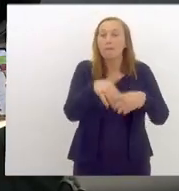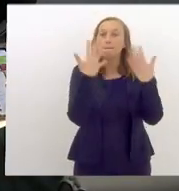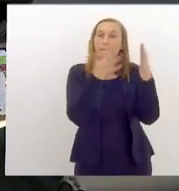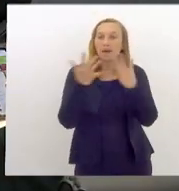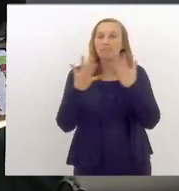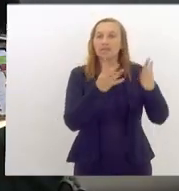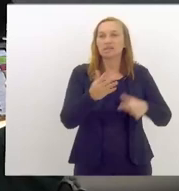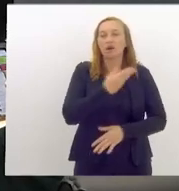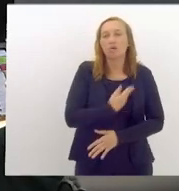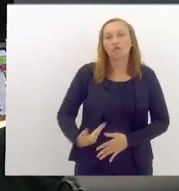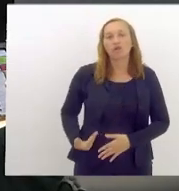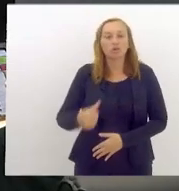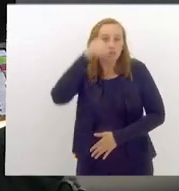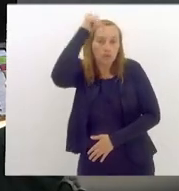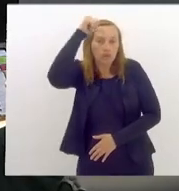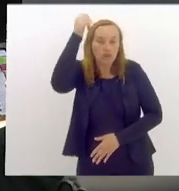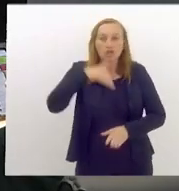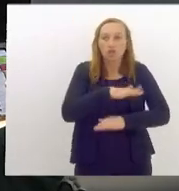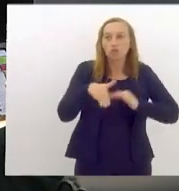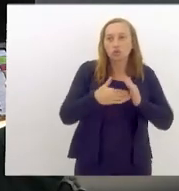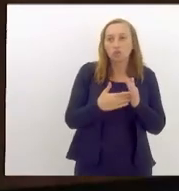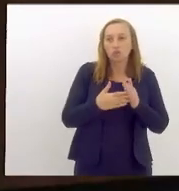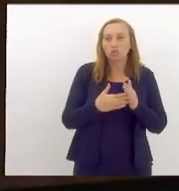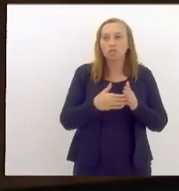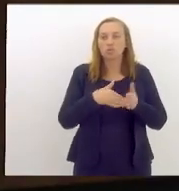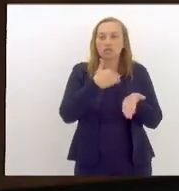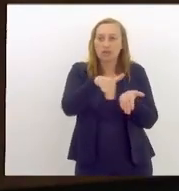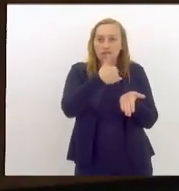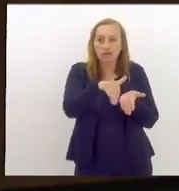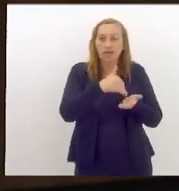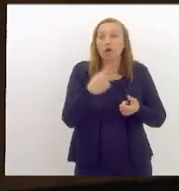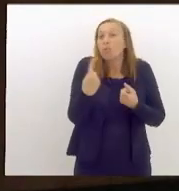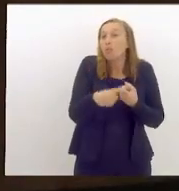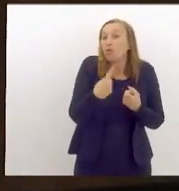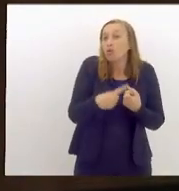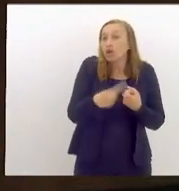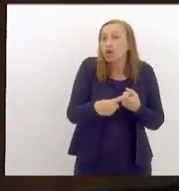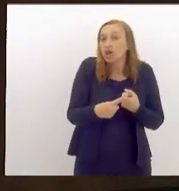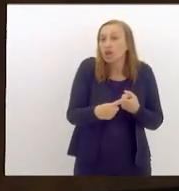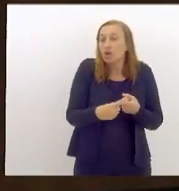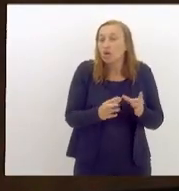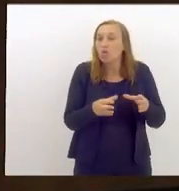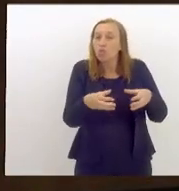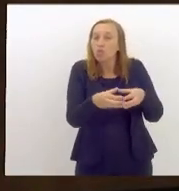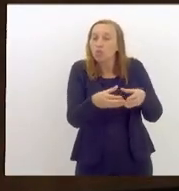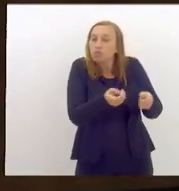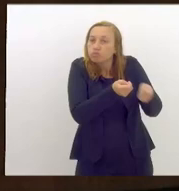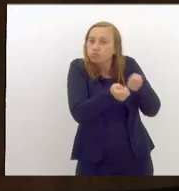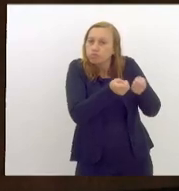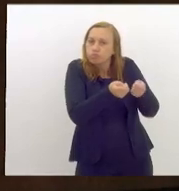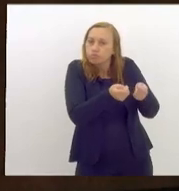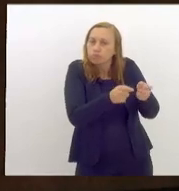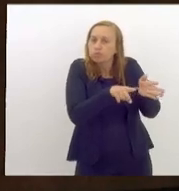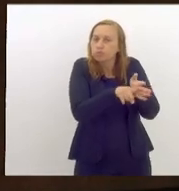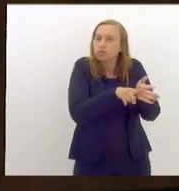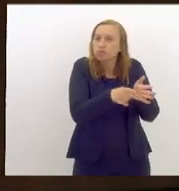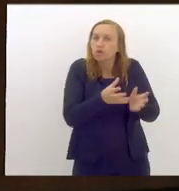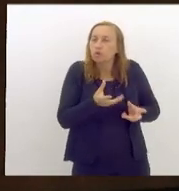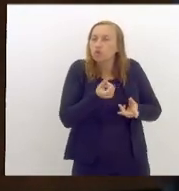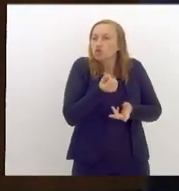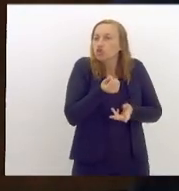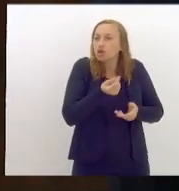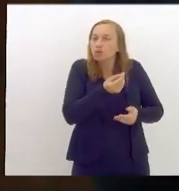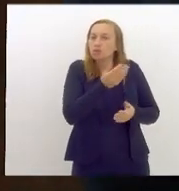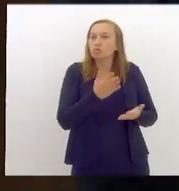o governador Cláudio Castro e todo seu secretariado porque o órgão que Analisa as contas do estado